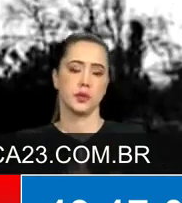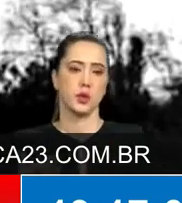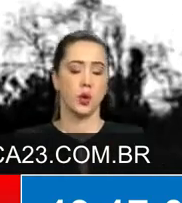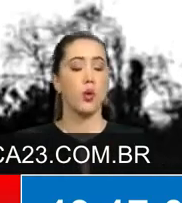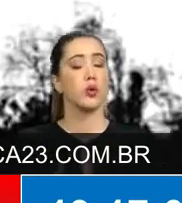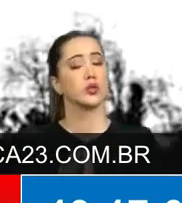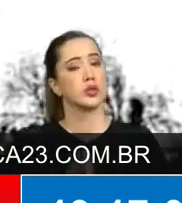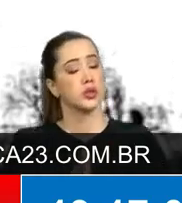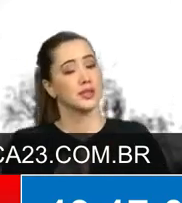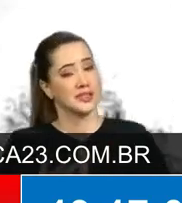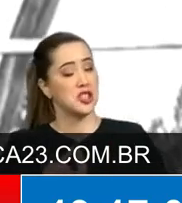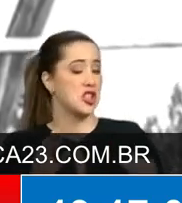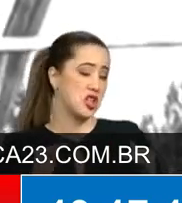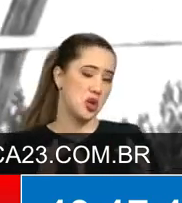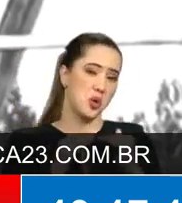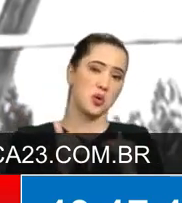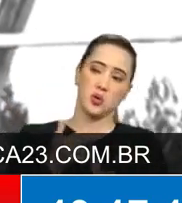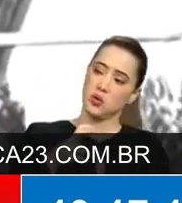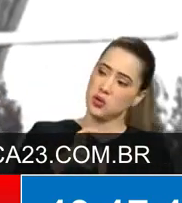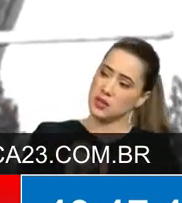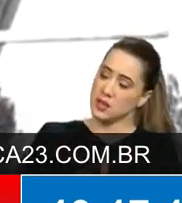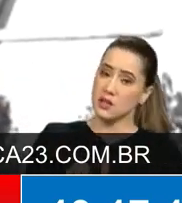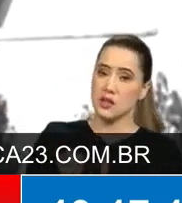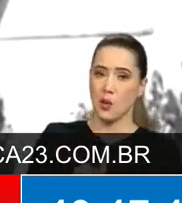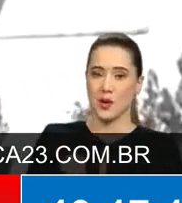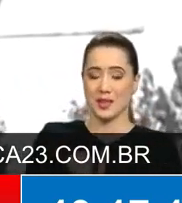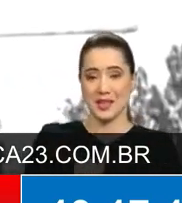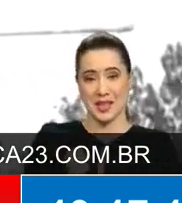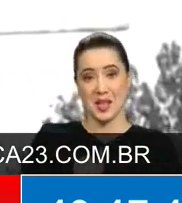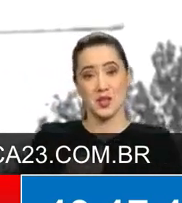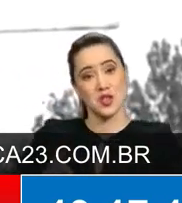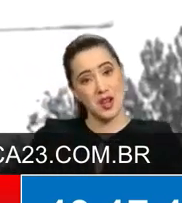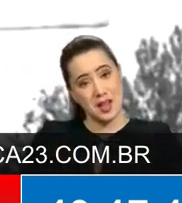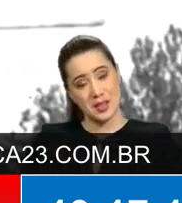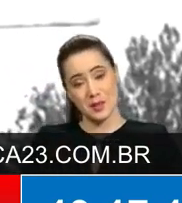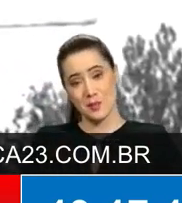os 150 anos do nascimento de Alberto Santos Dumont, o pai da aviação.